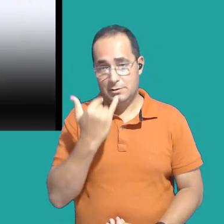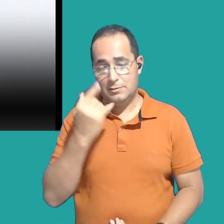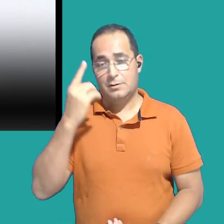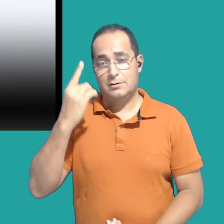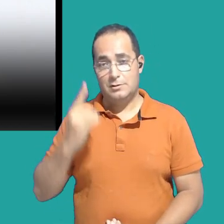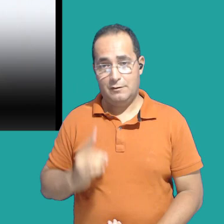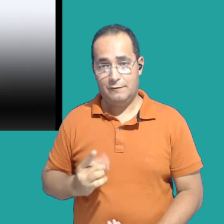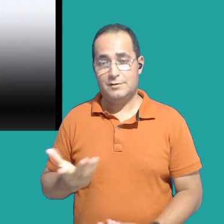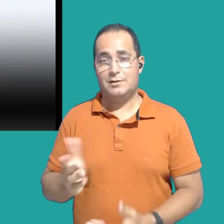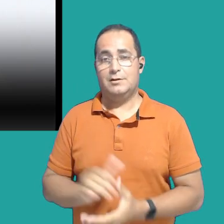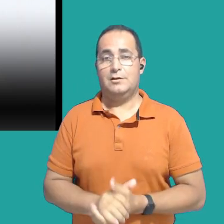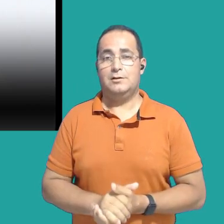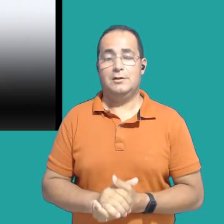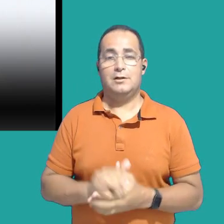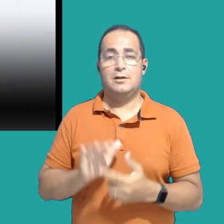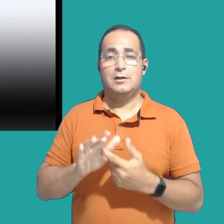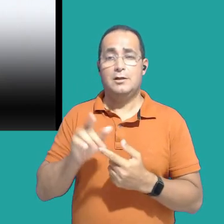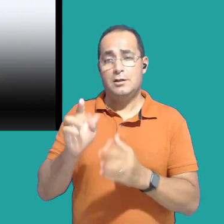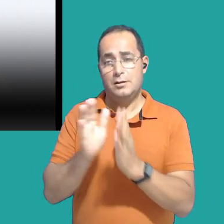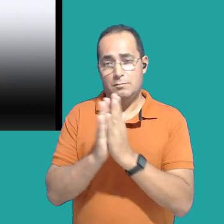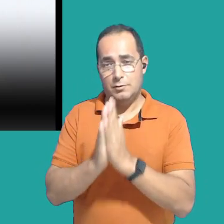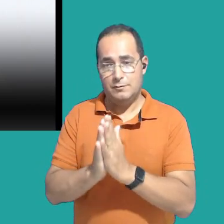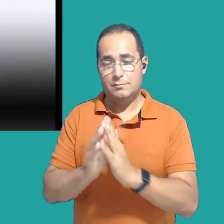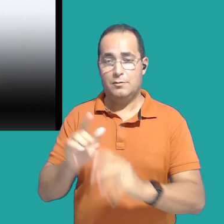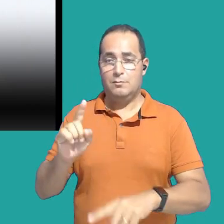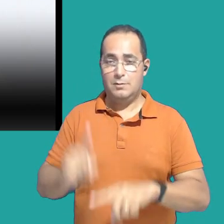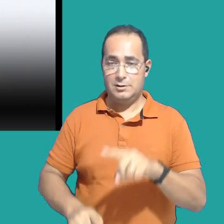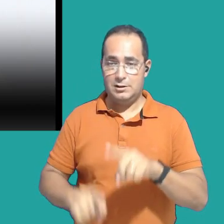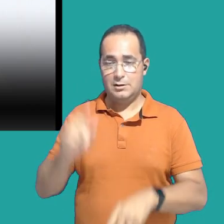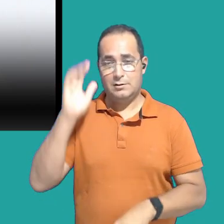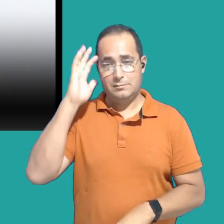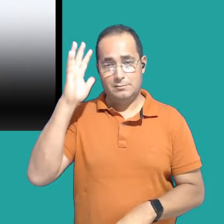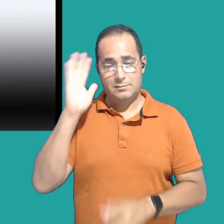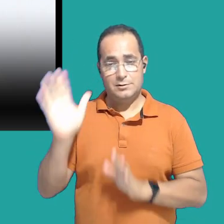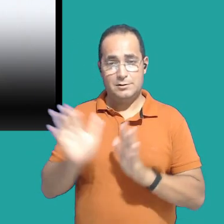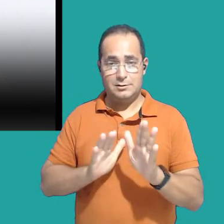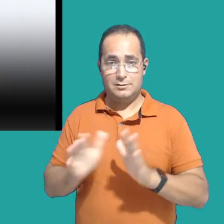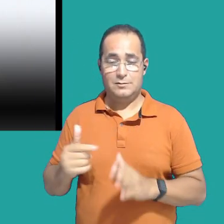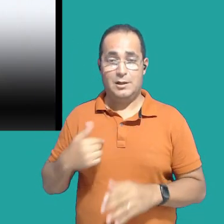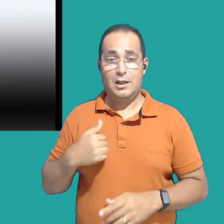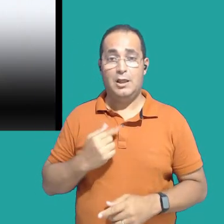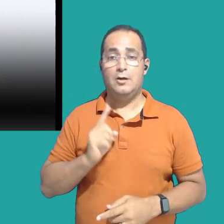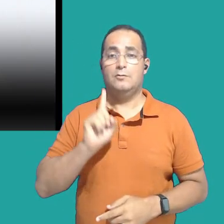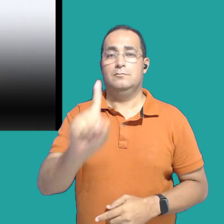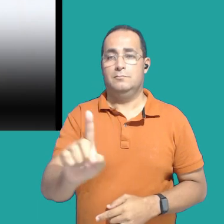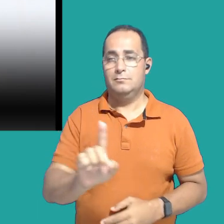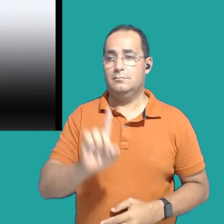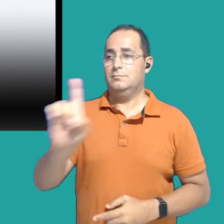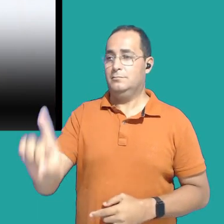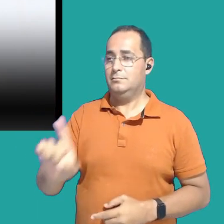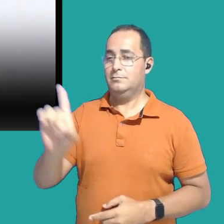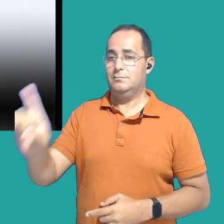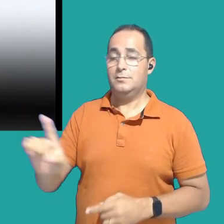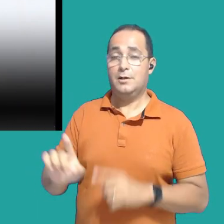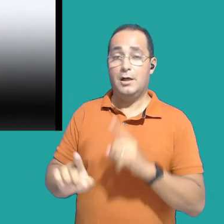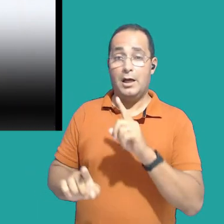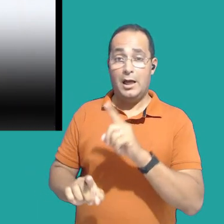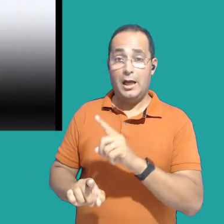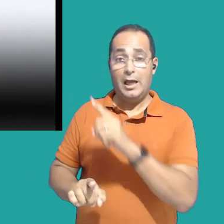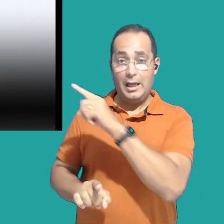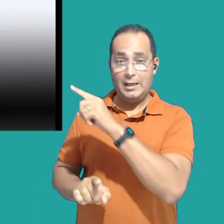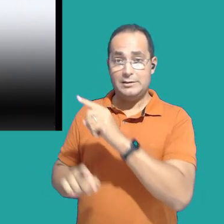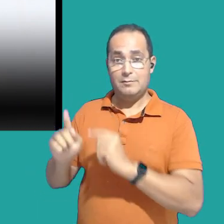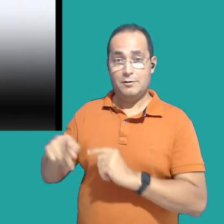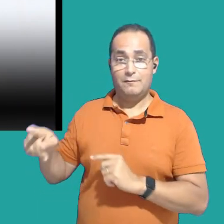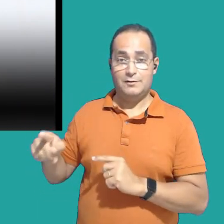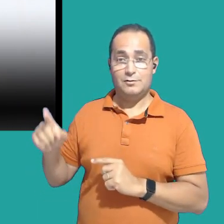com deficiência visual e pensar em materiais acessíveis e tal. Então, quando essa professora ela soube